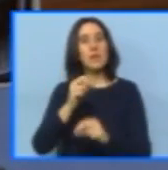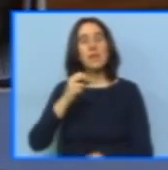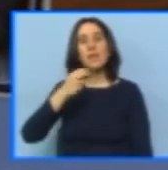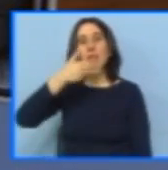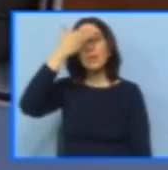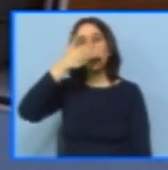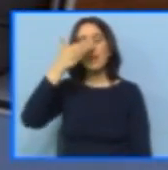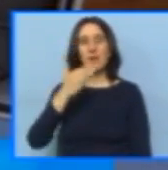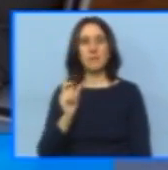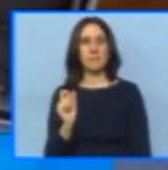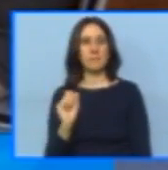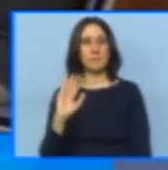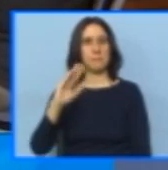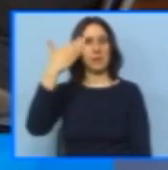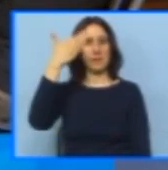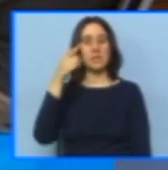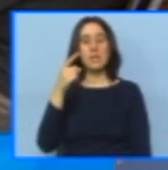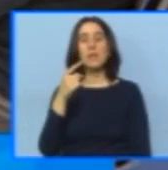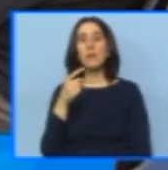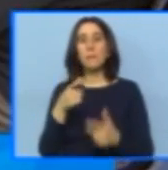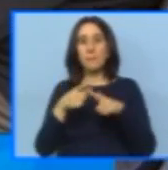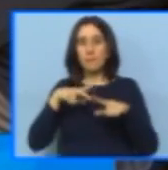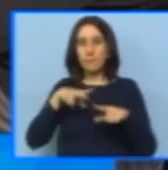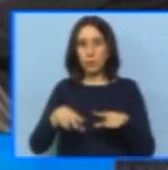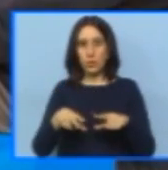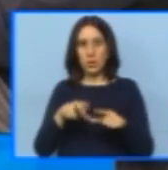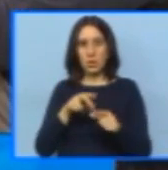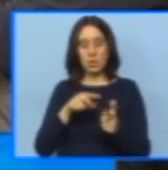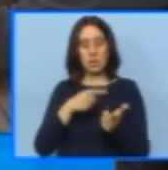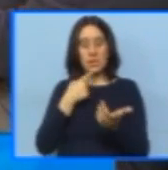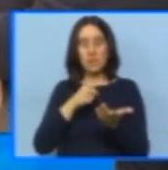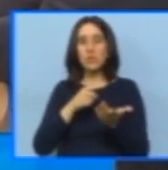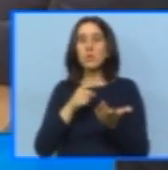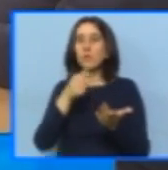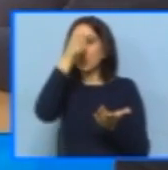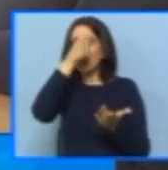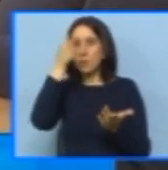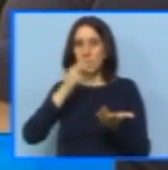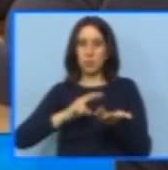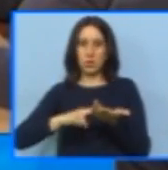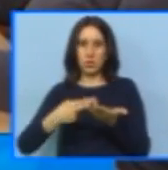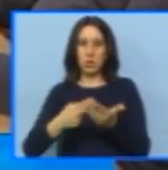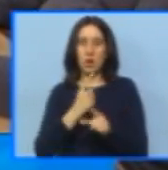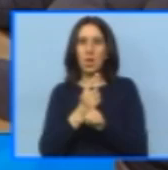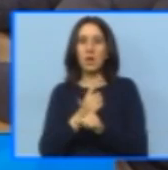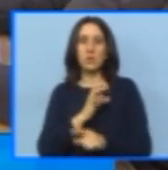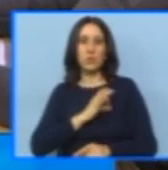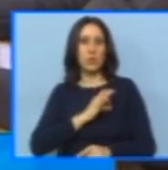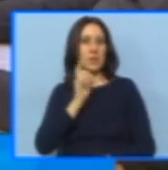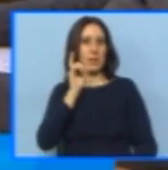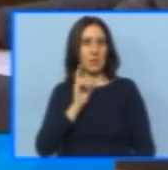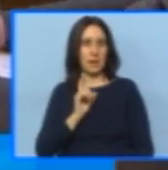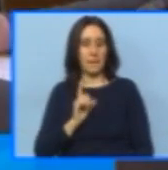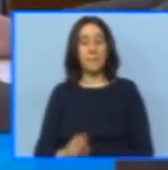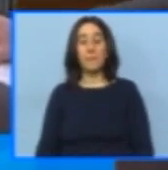A língua portuguesa fala do domingo, uma tradução do dia do Senhor. E é neste dia que nós somos